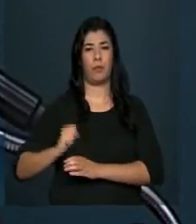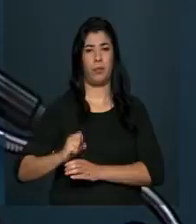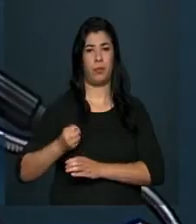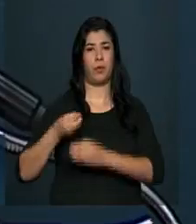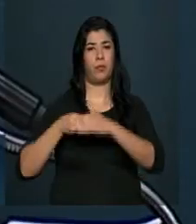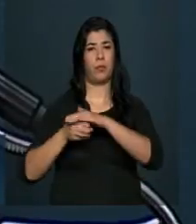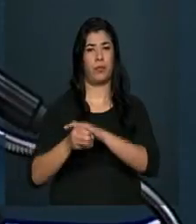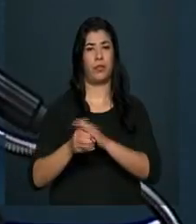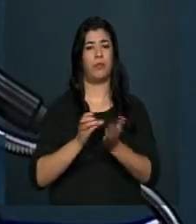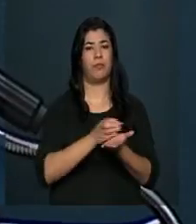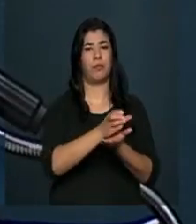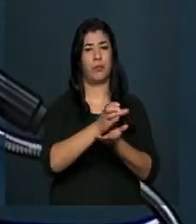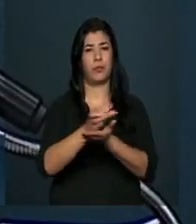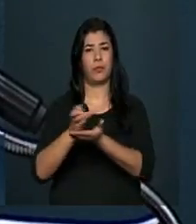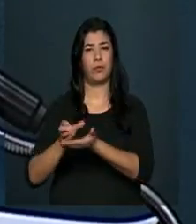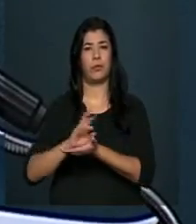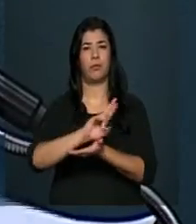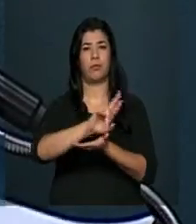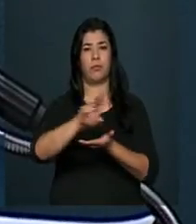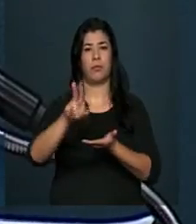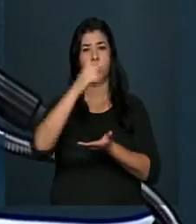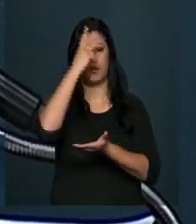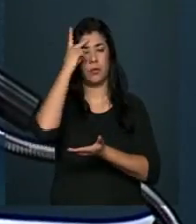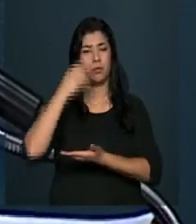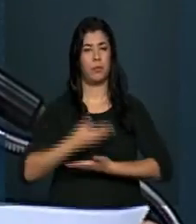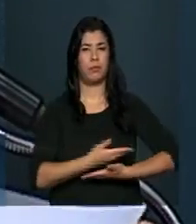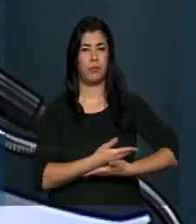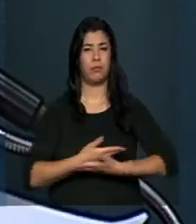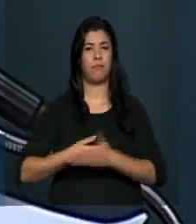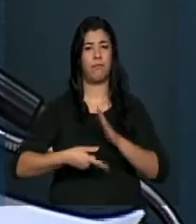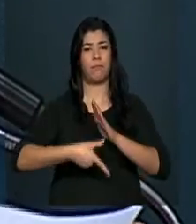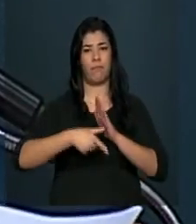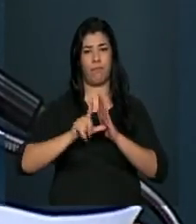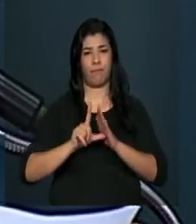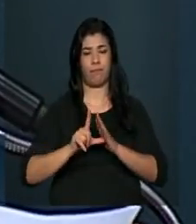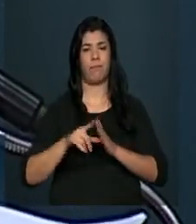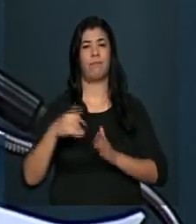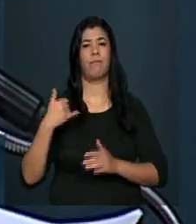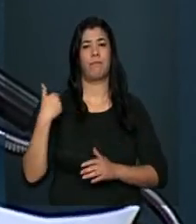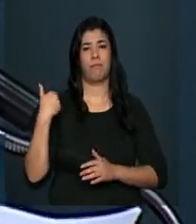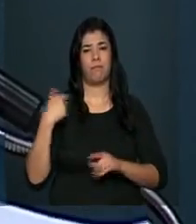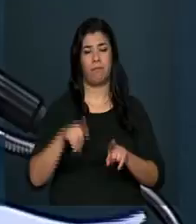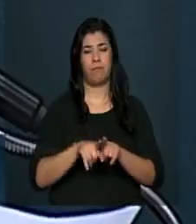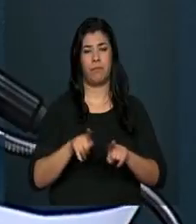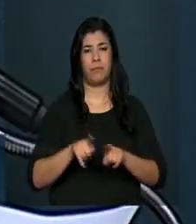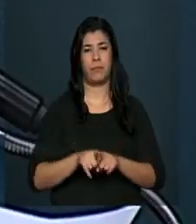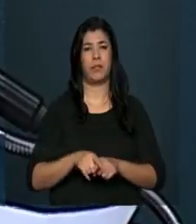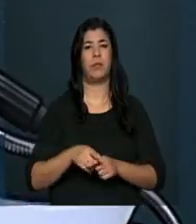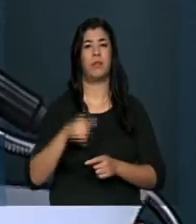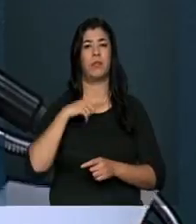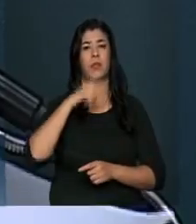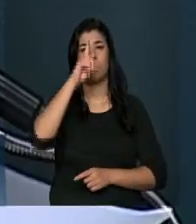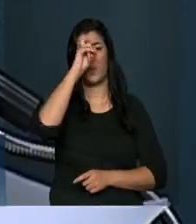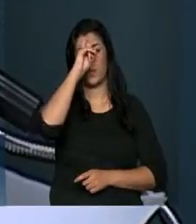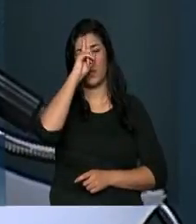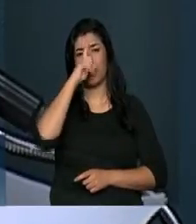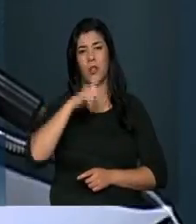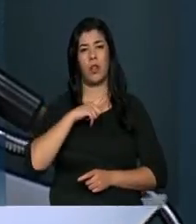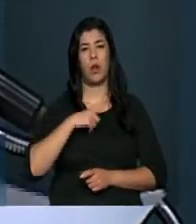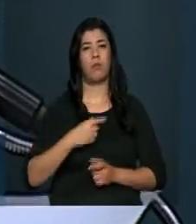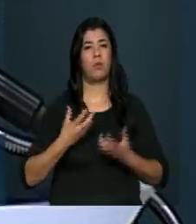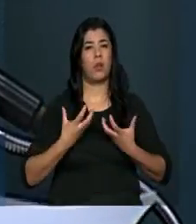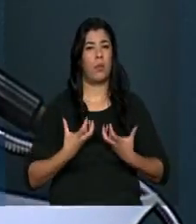coletado e distribuído para recém-nascidos prematuros e de baixo peso internados no Brasil e no